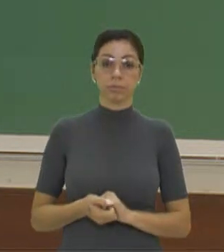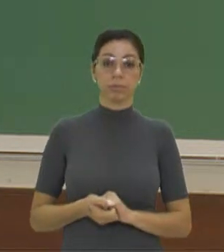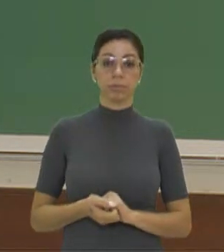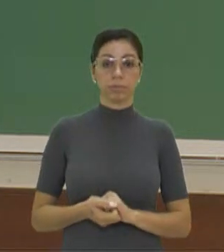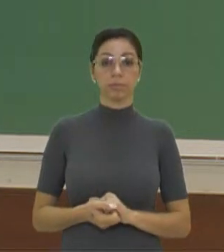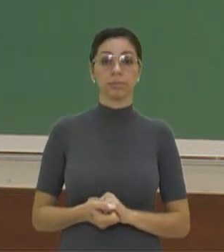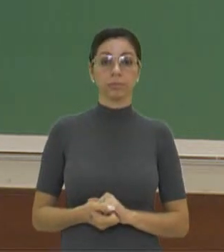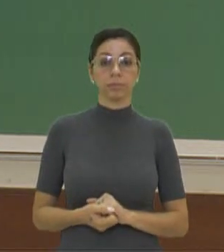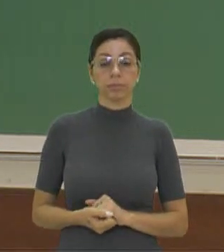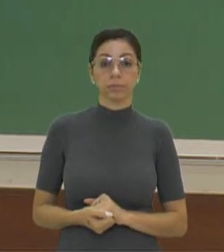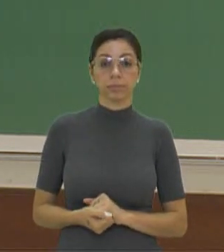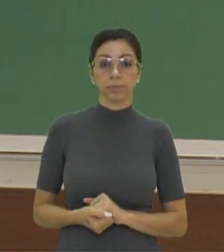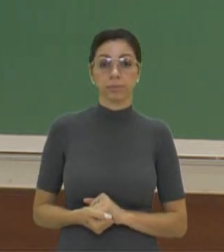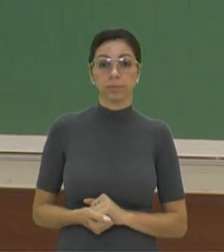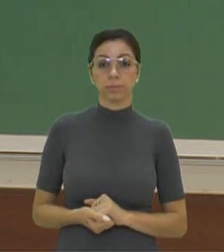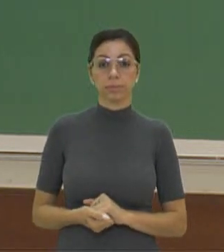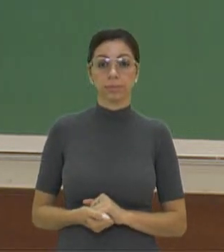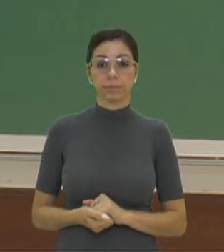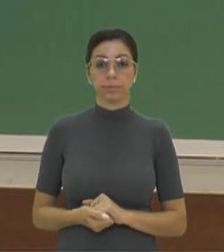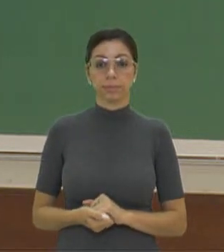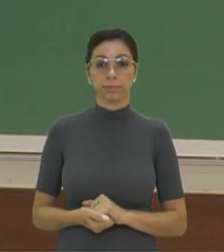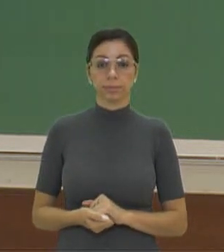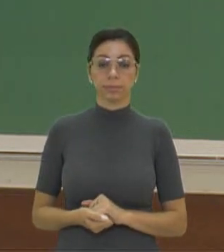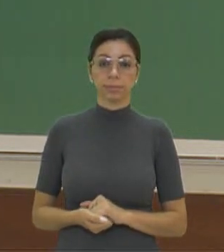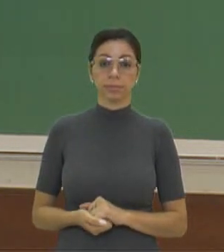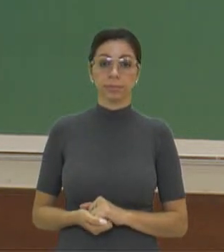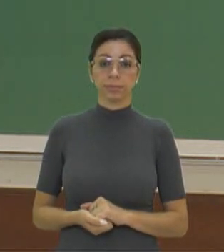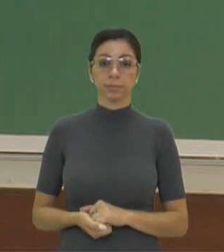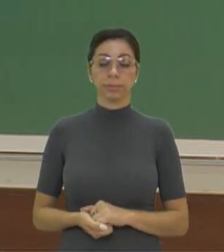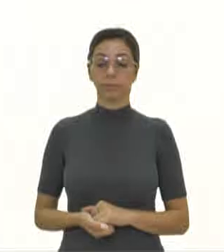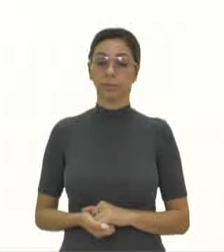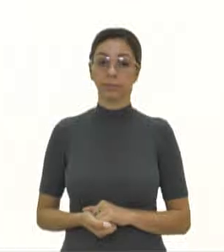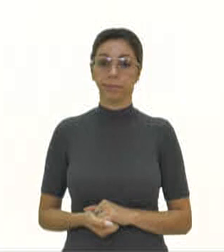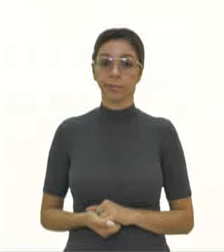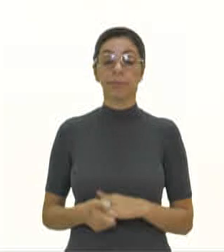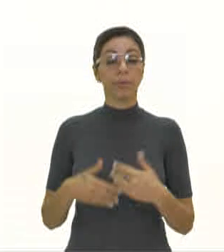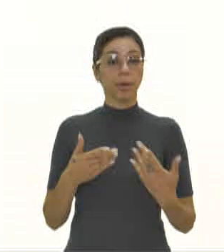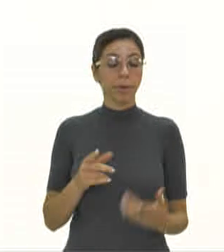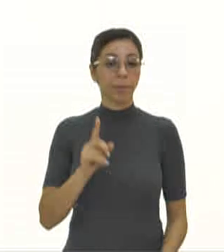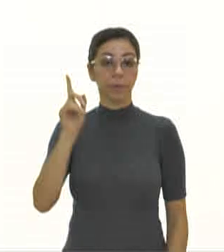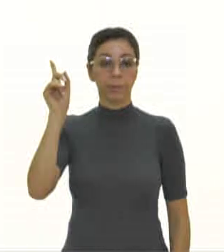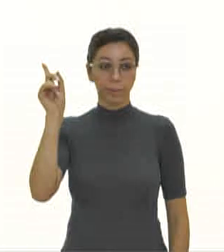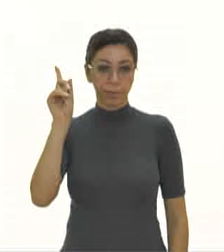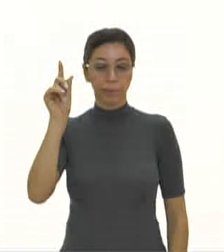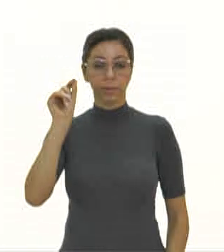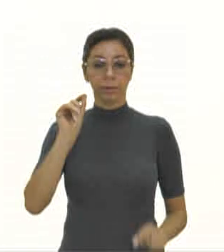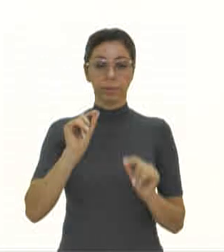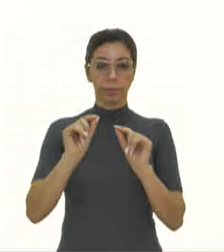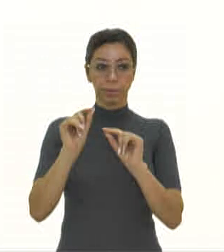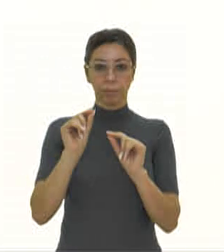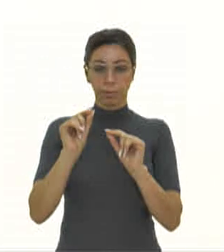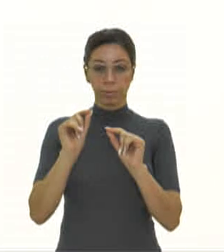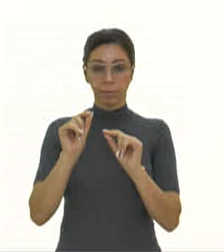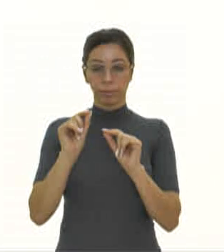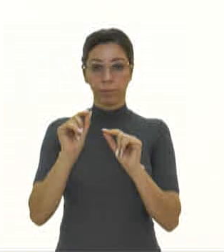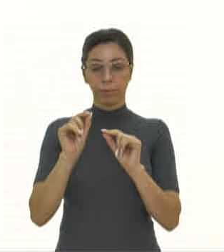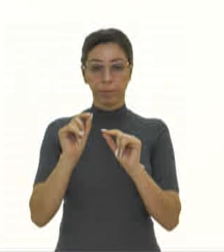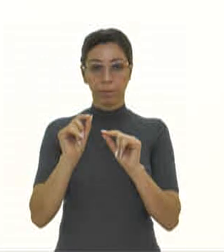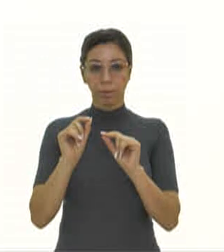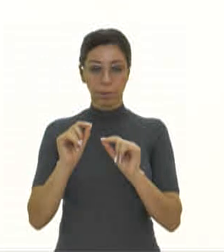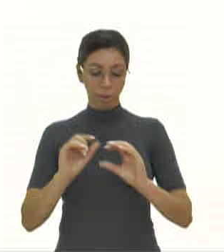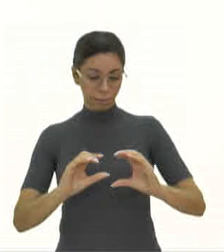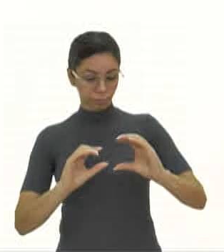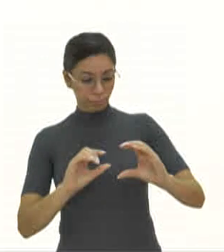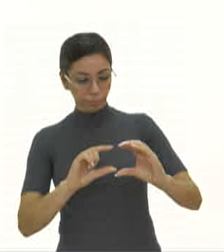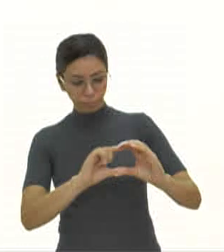color mauve, and it worked well as dye. Então, vejam que aqui ele isolou aquele material